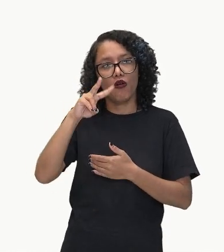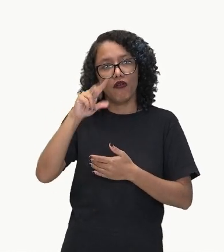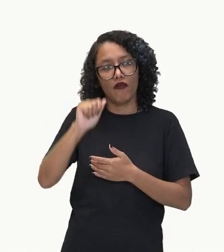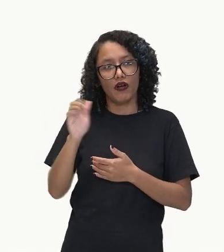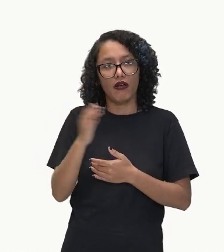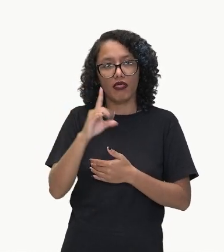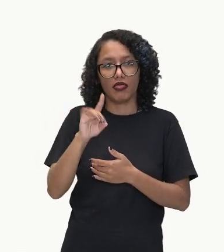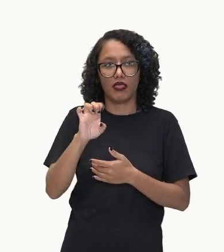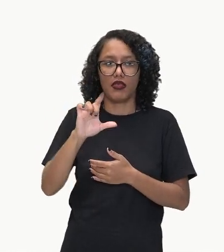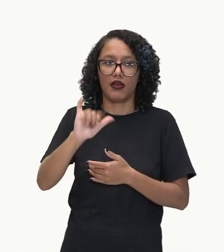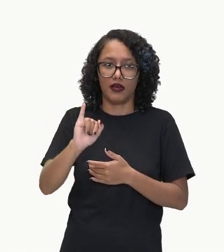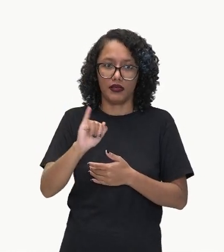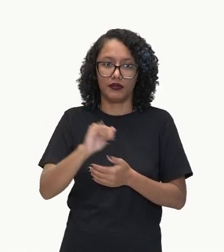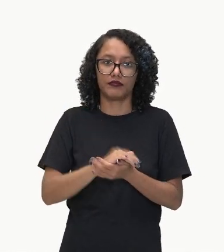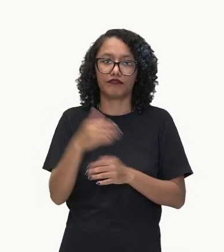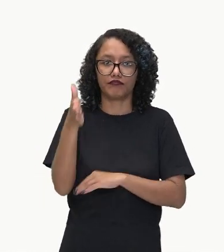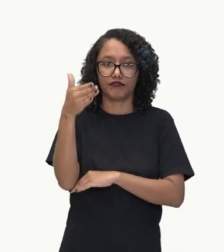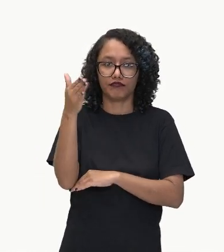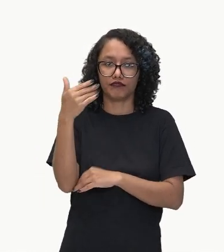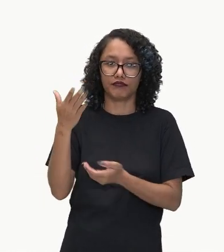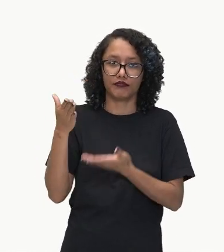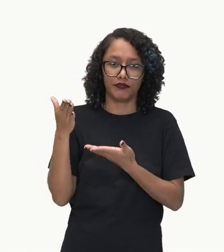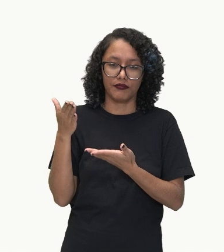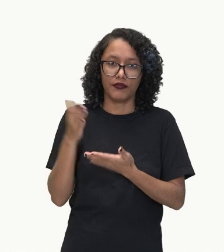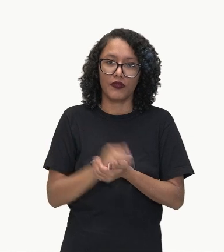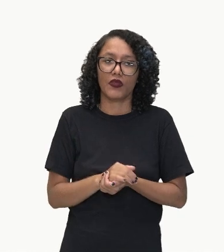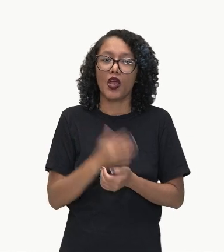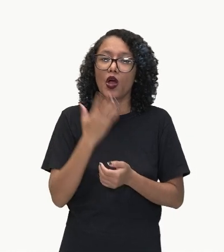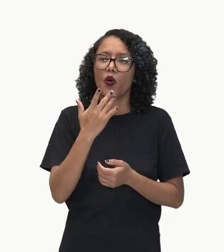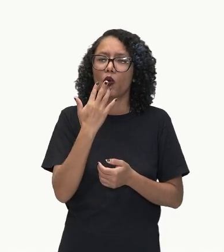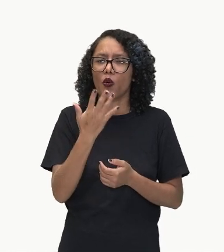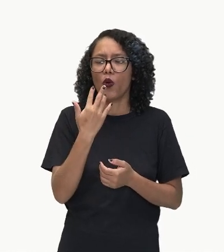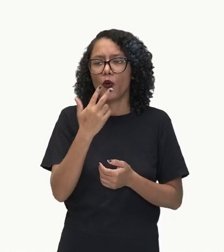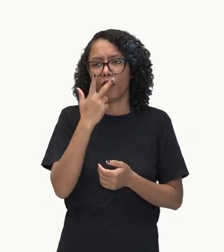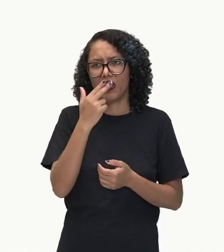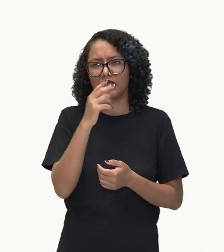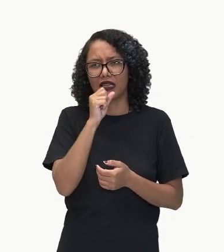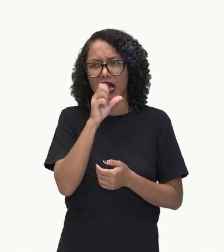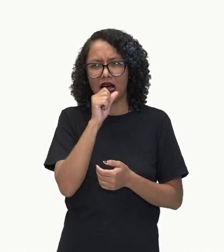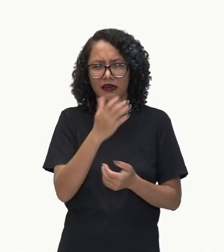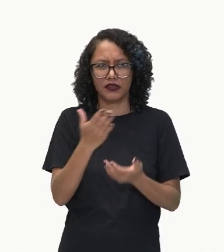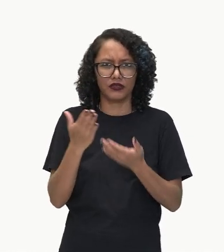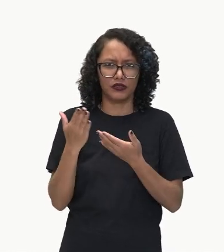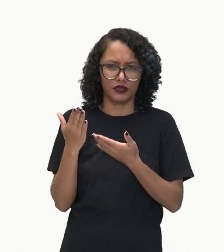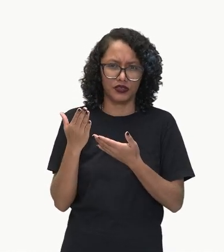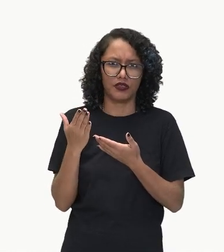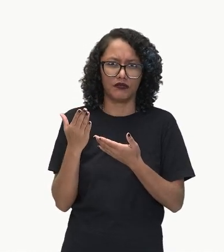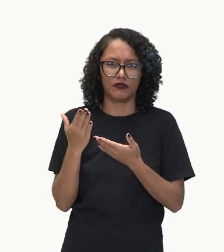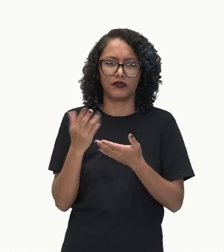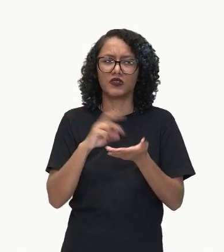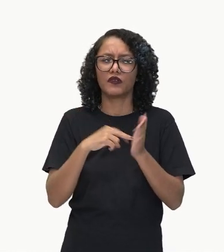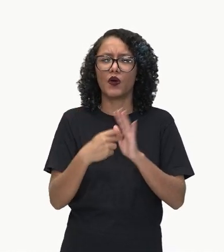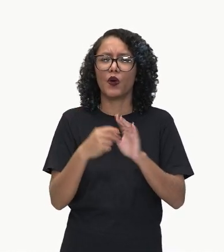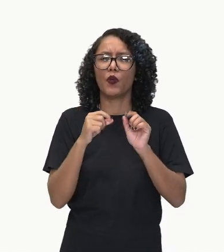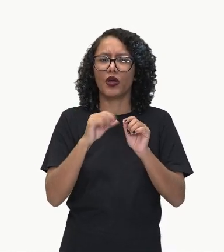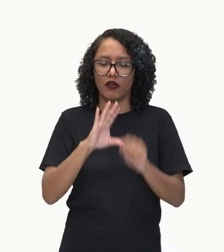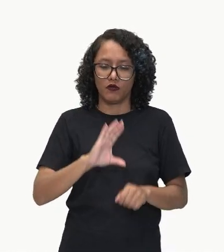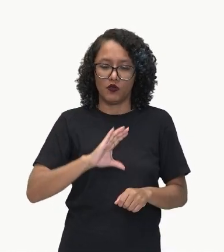gente tem a bandeira. Aqui essa cor de açafrão vai significar